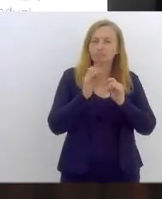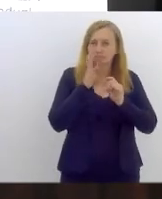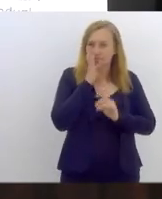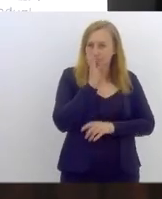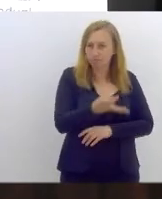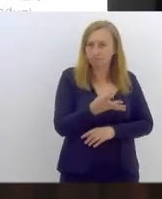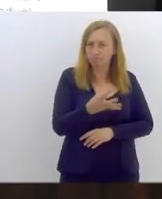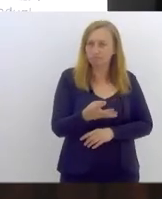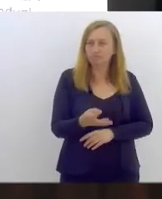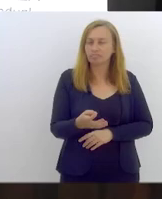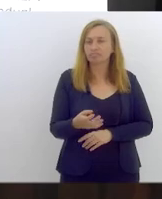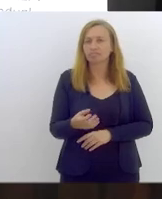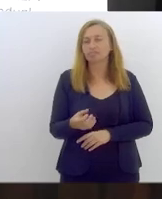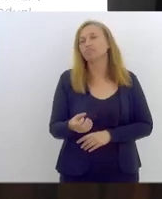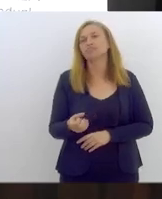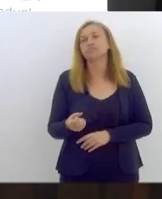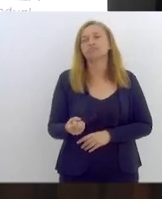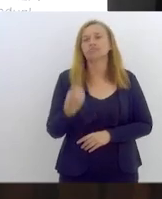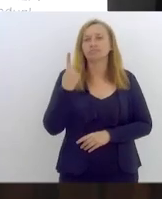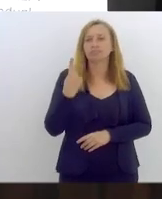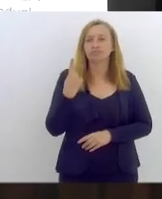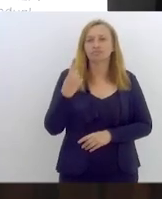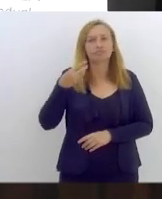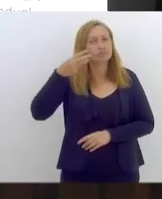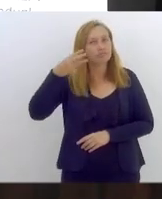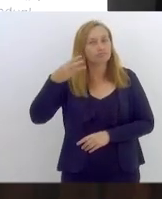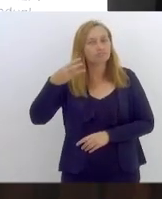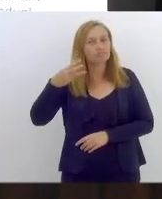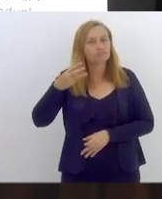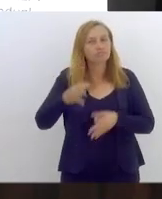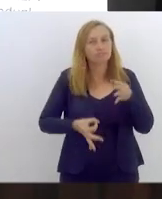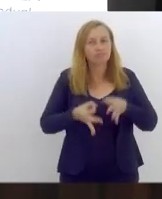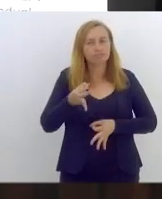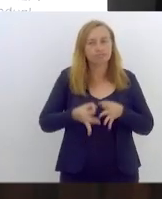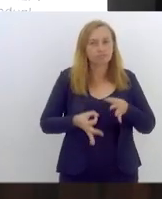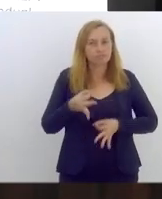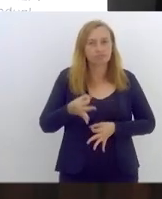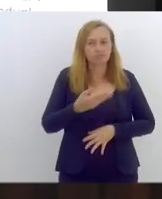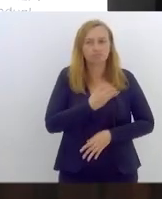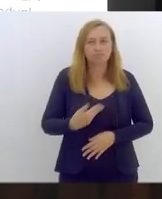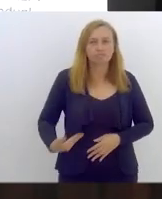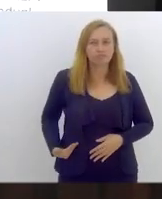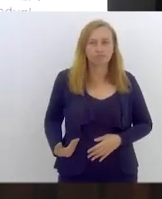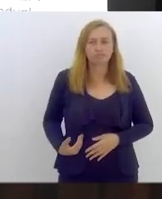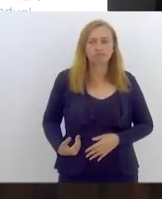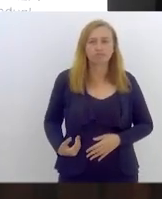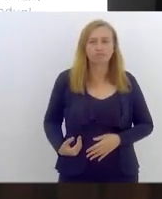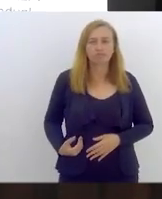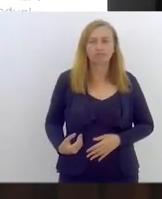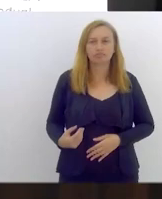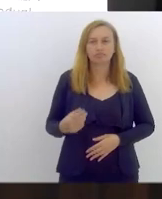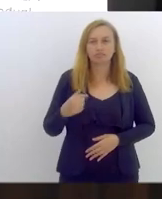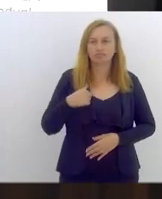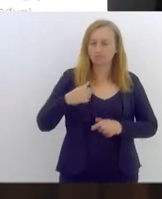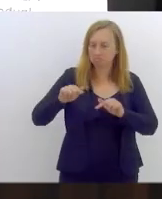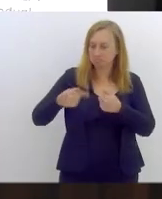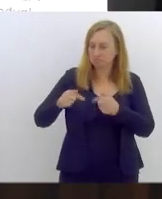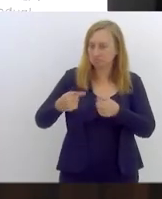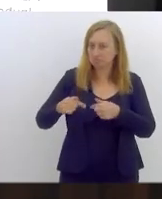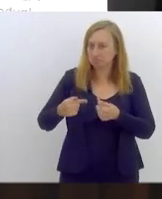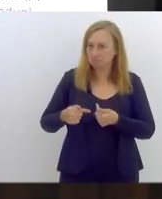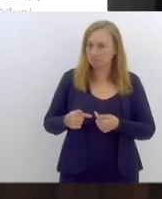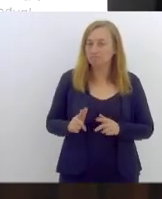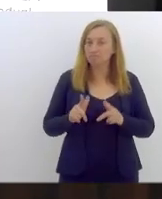o ex-governador, ex-juiz Wilson Witzel, à ONU e à OEA, fui perseguida. Inclusive, este